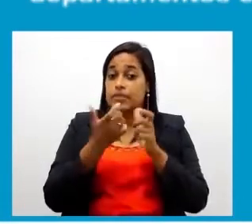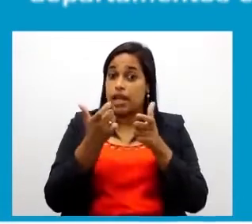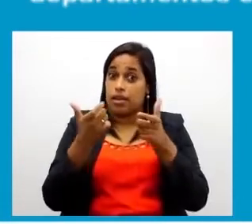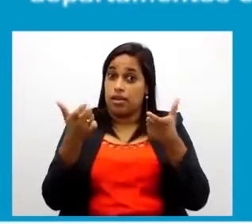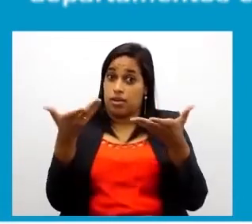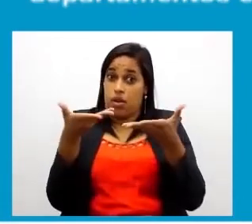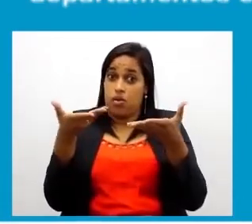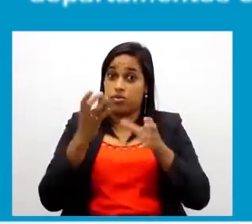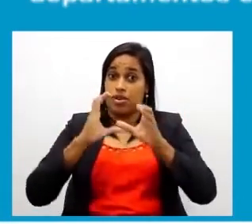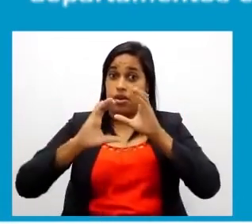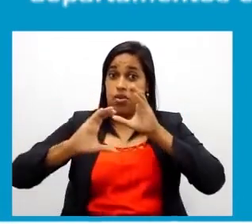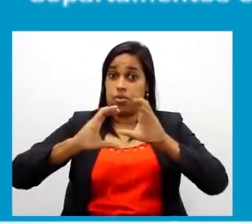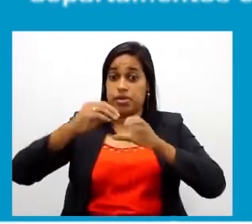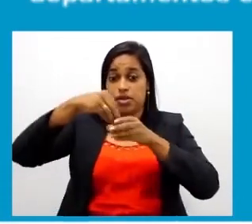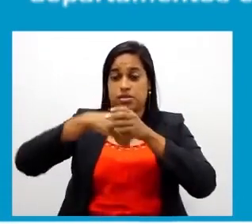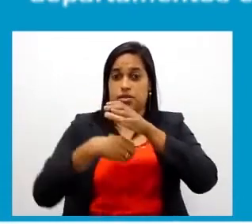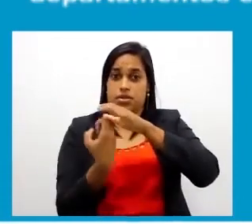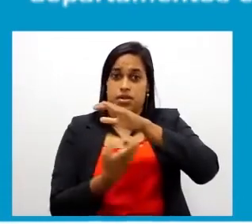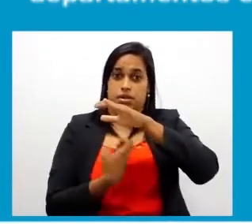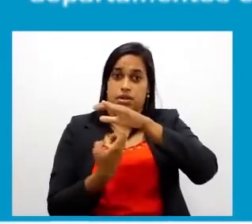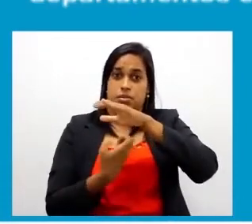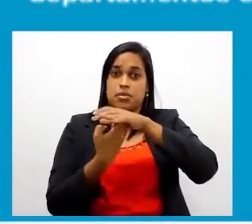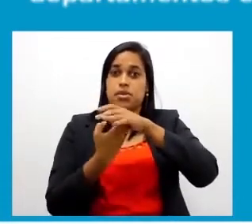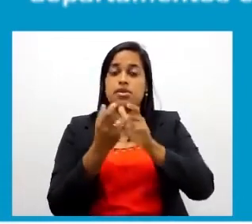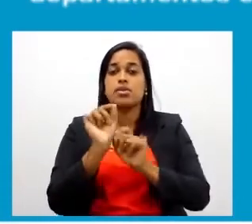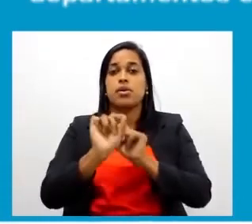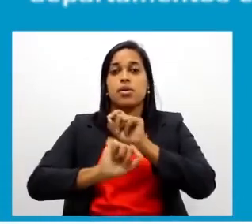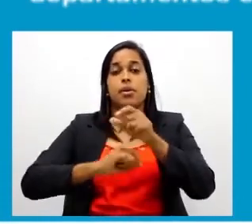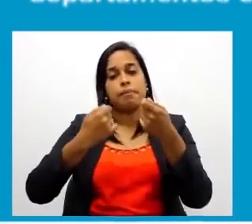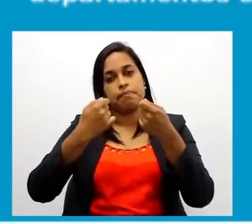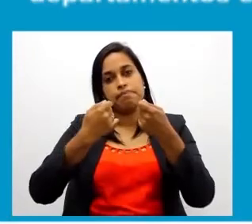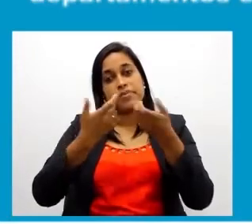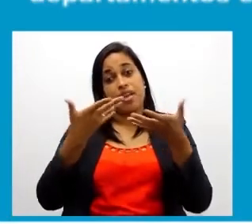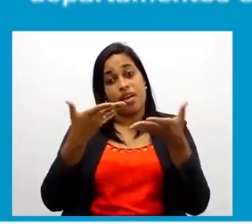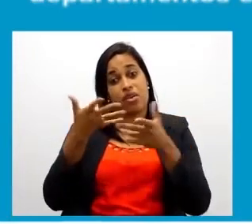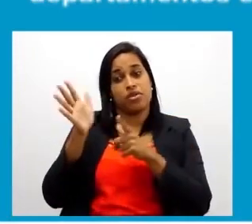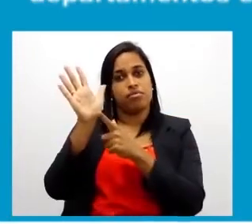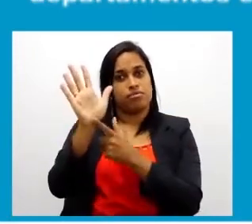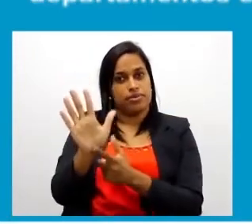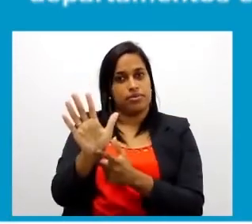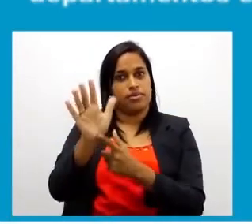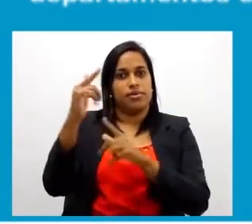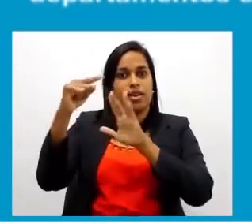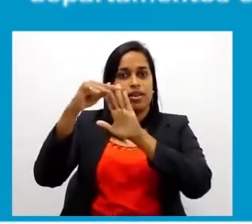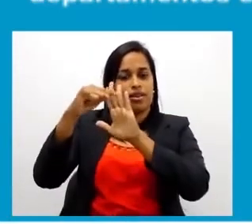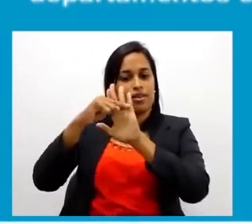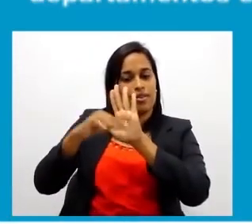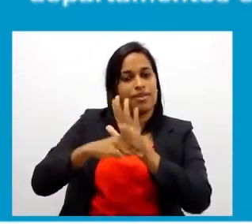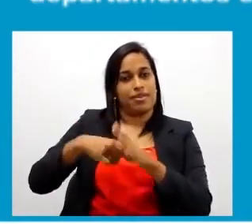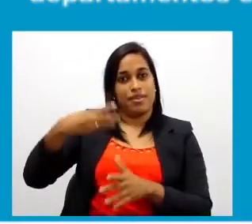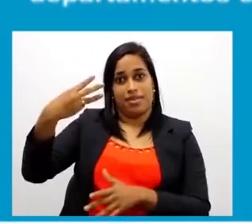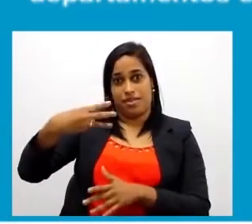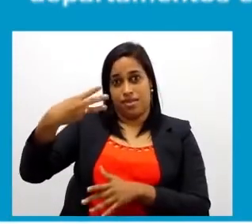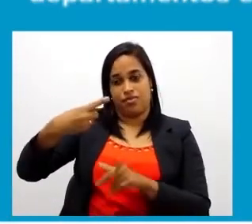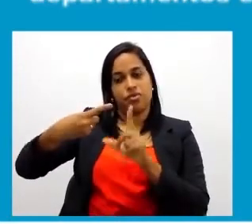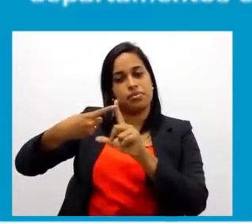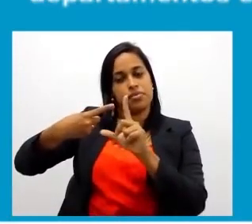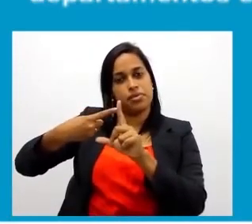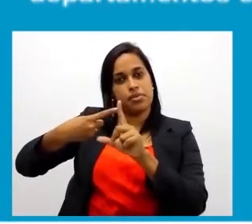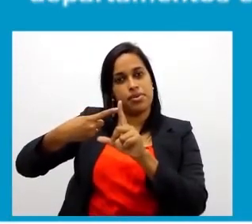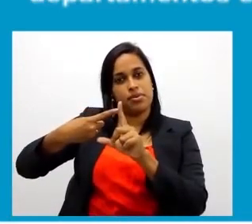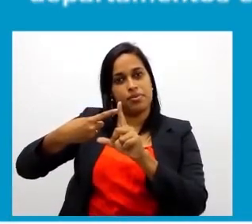as grandes funções da comunicação dentro da empresa, a gente separou aqui para você e topificou em 3 pontos. O primeiro deles é